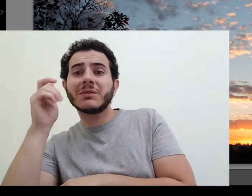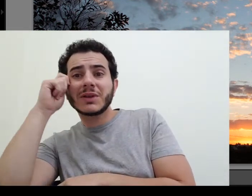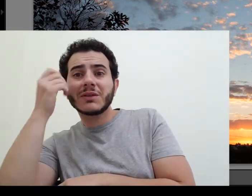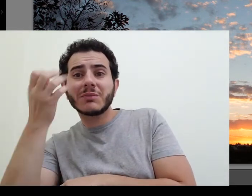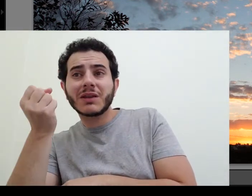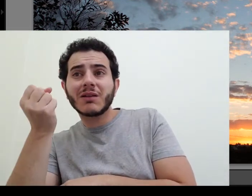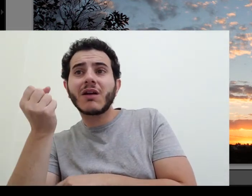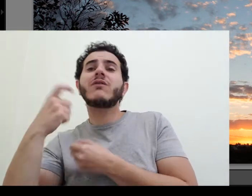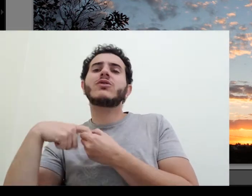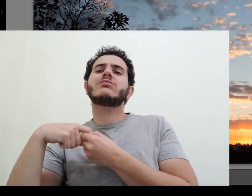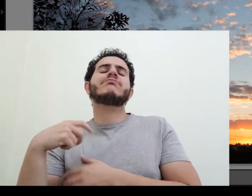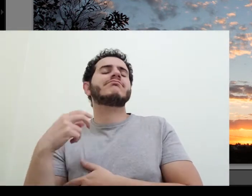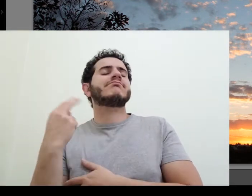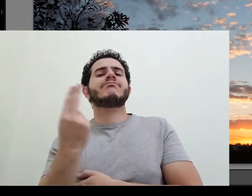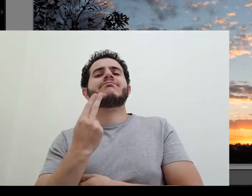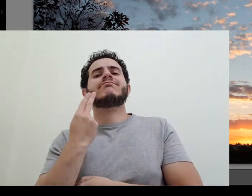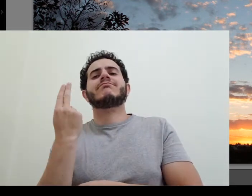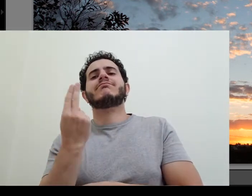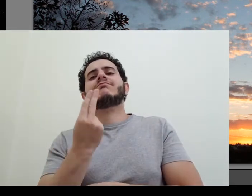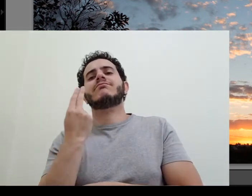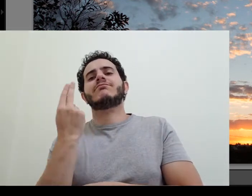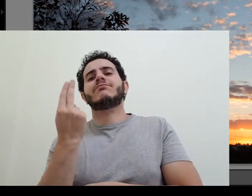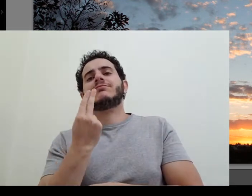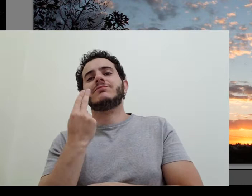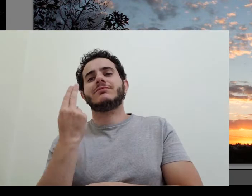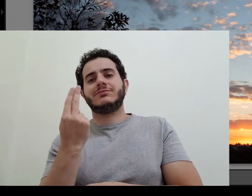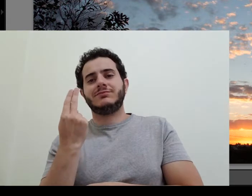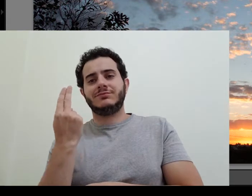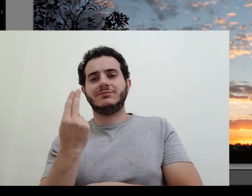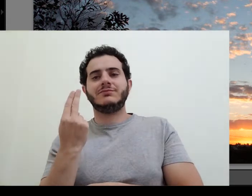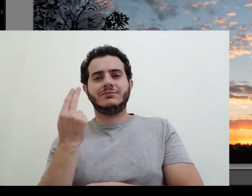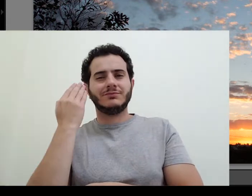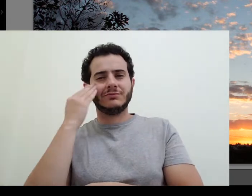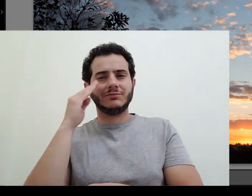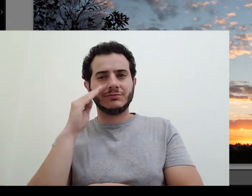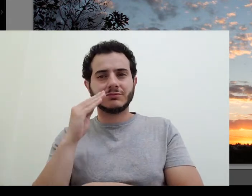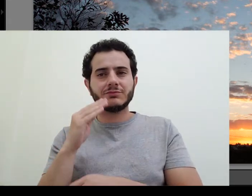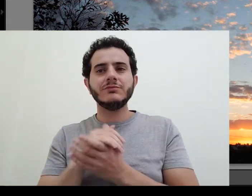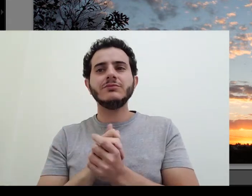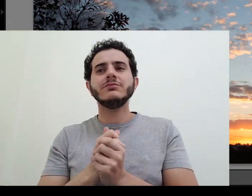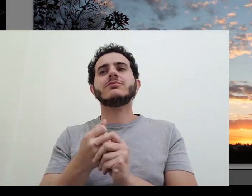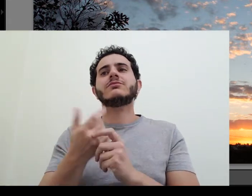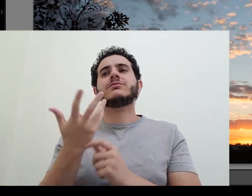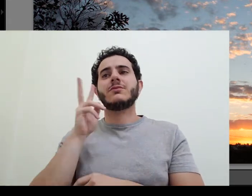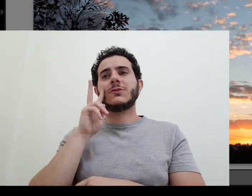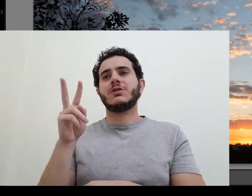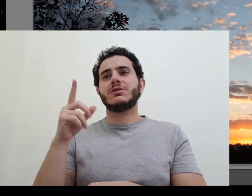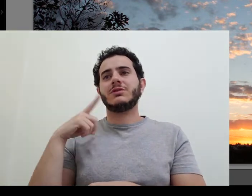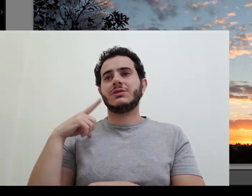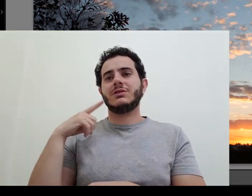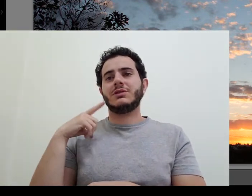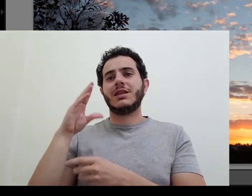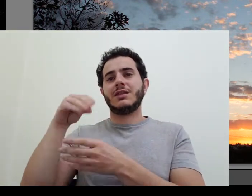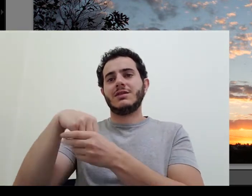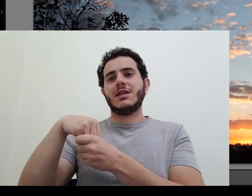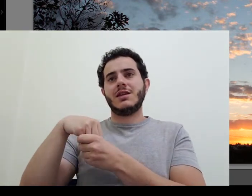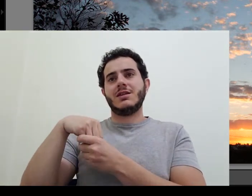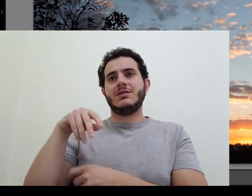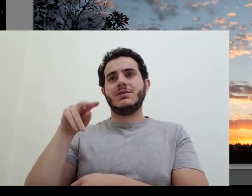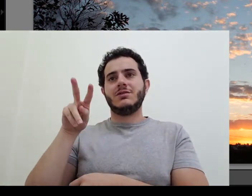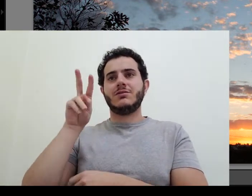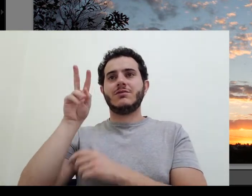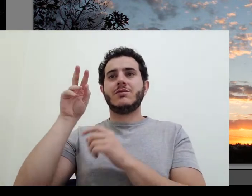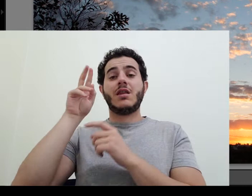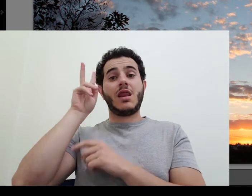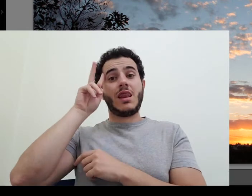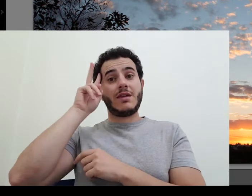feito, não tem mais volta. Do mesmo jeito que no perfil, essa segunda linha aqui no lado no painel da direita do Lightroom, que é dentro do módulo